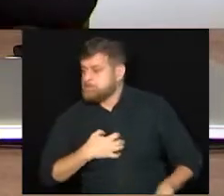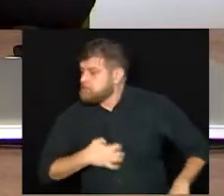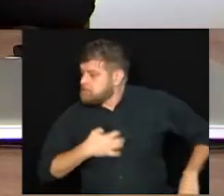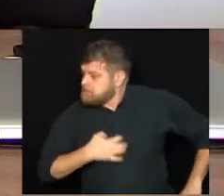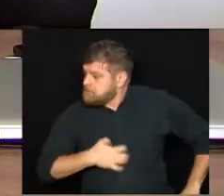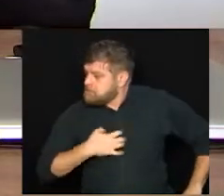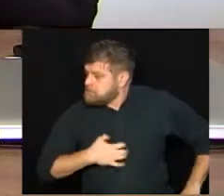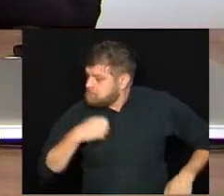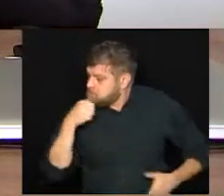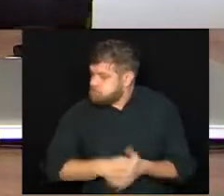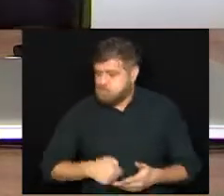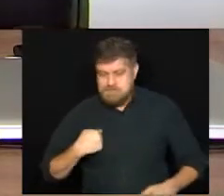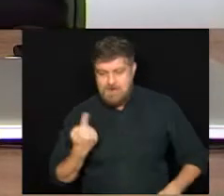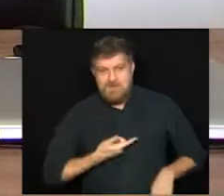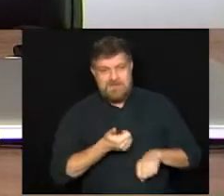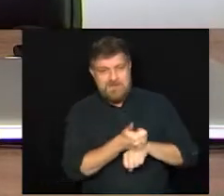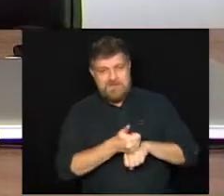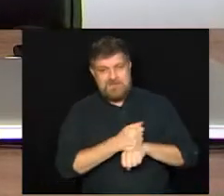ficam bravas até com a gente.